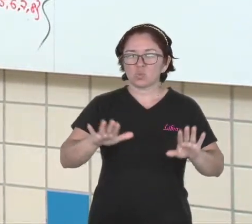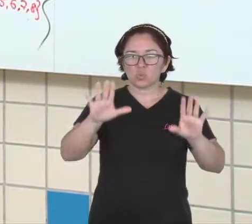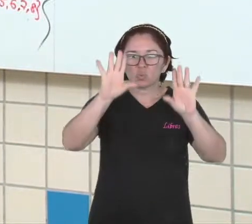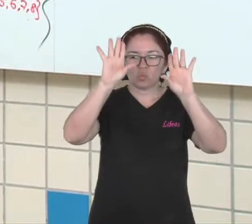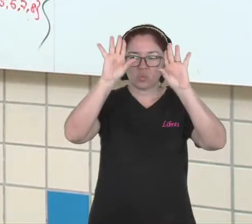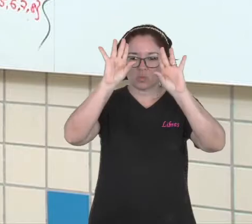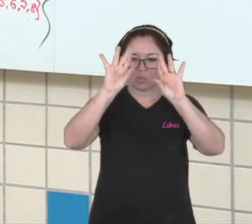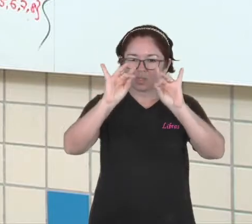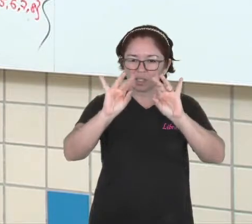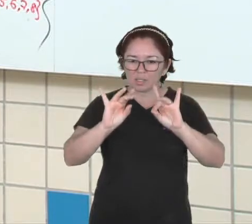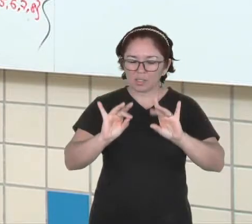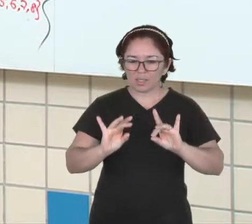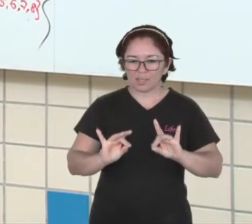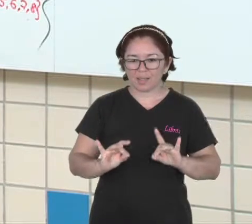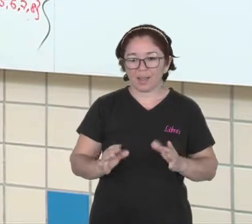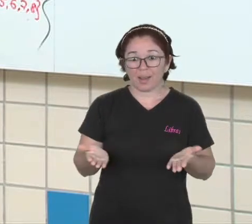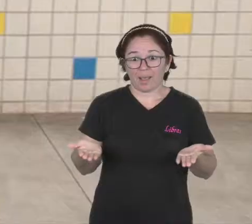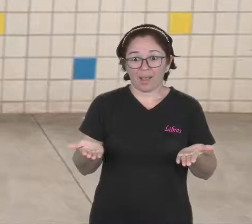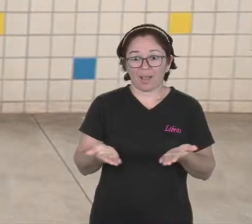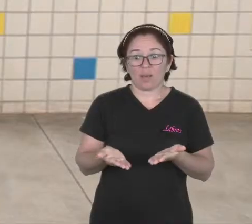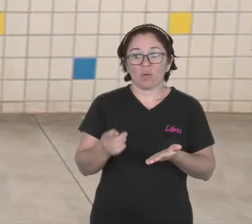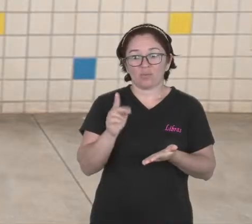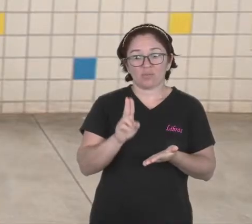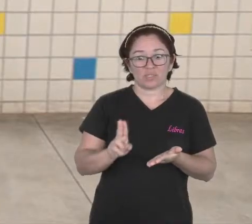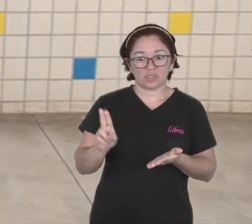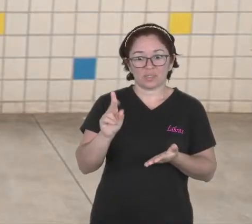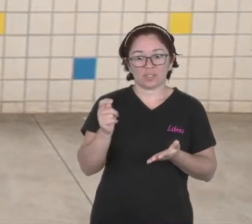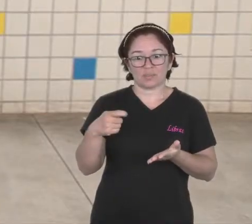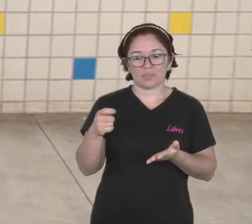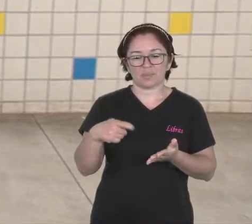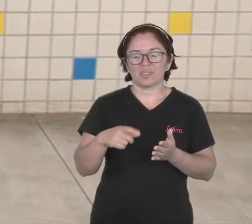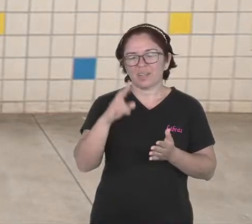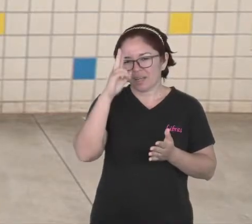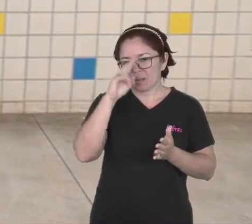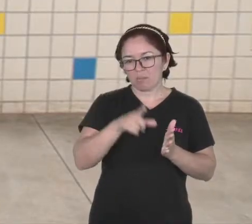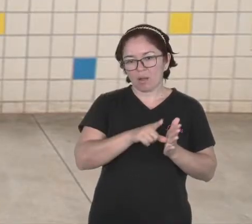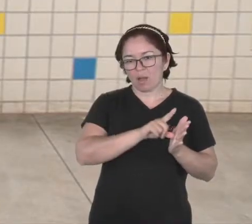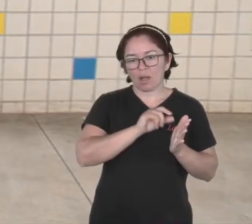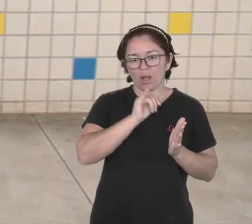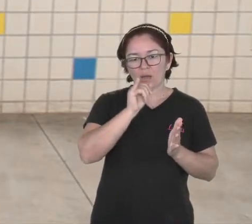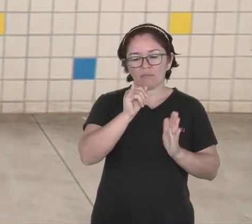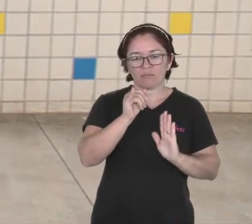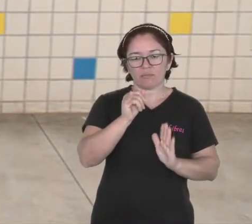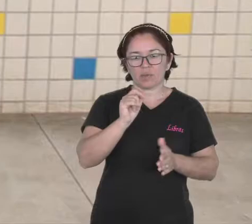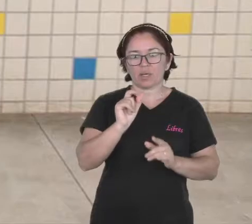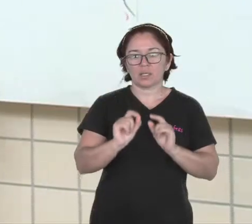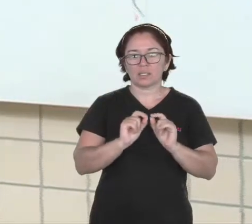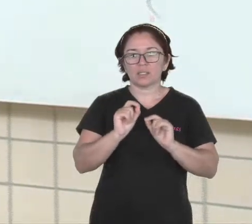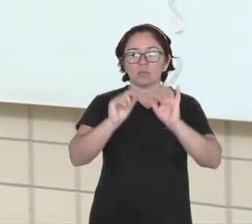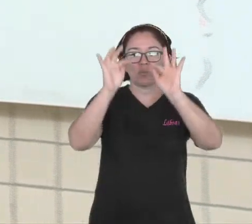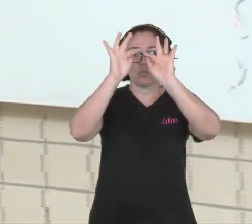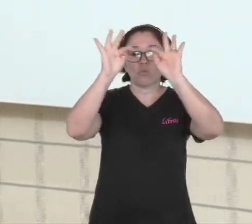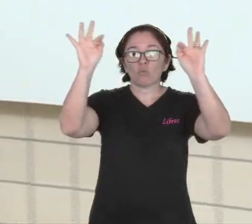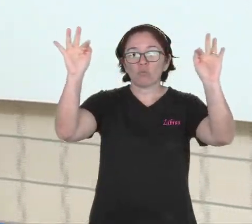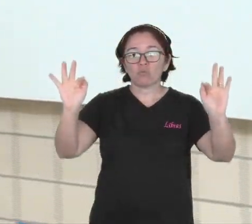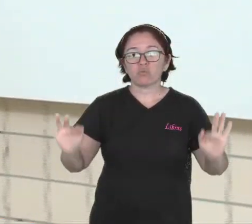a gente ver algumas coisinhas em aplicação, tudo bem? Então, como dito antes, vamos à aplicação do conceito de função. Vem